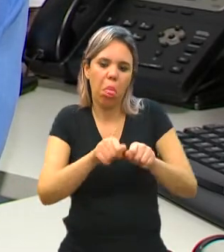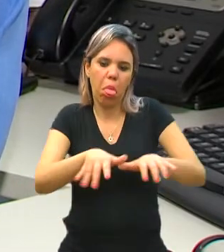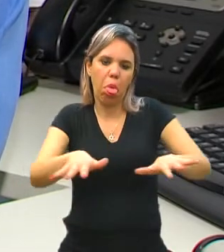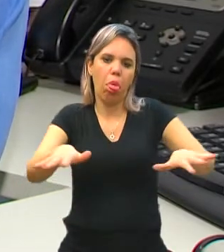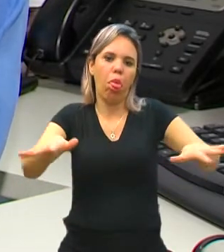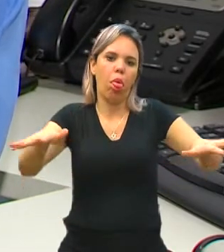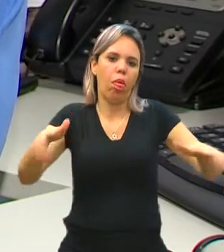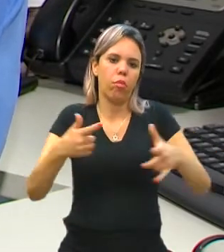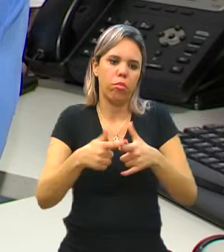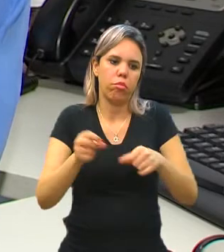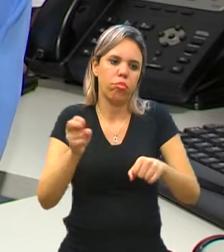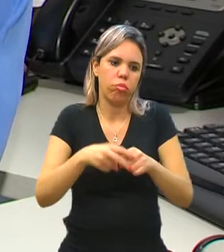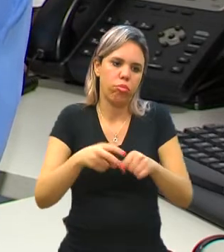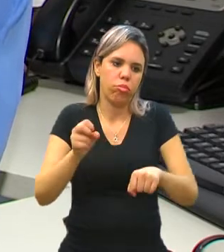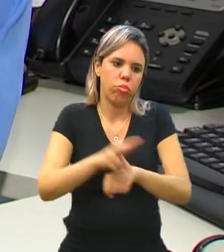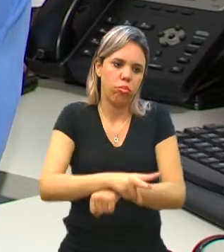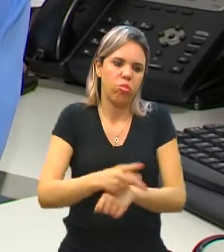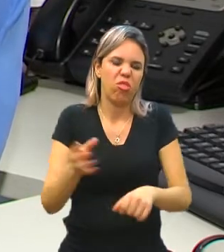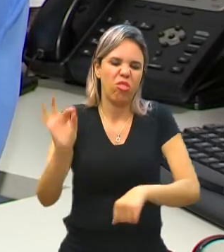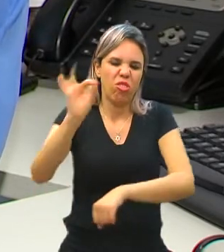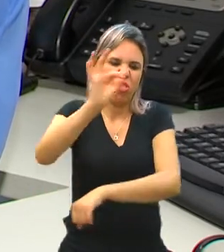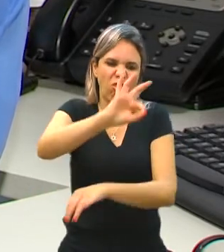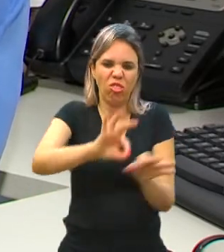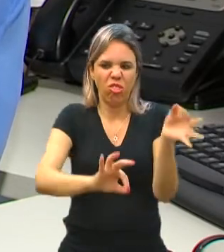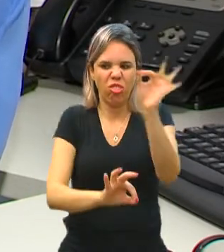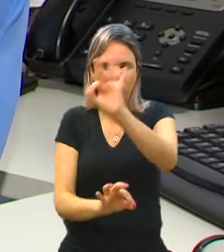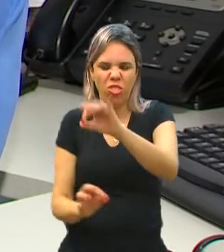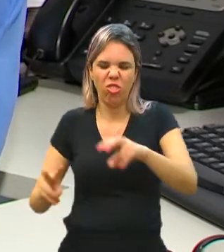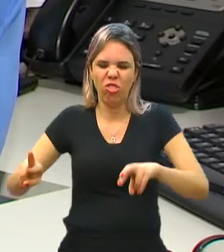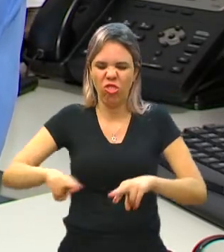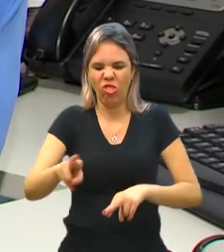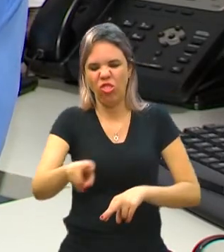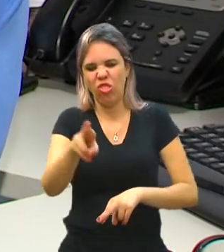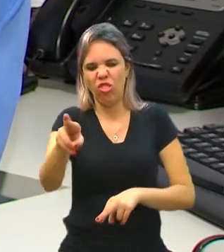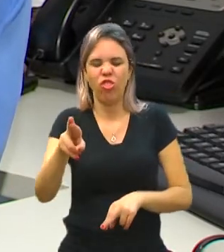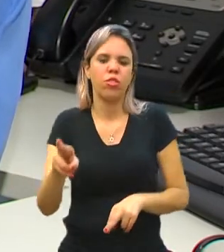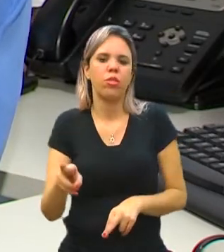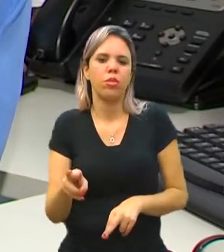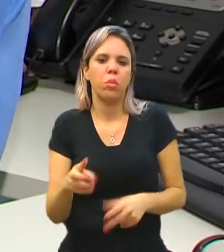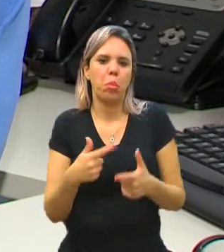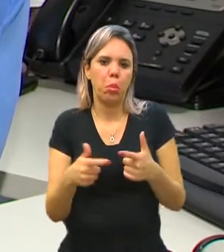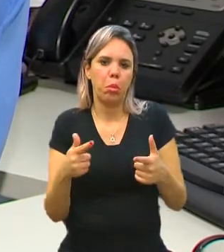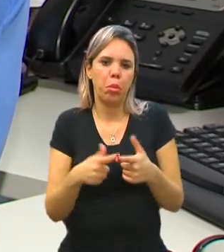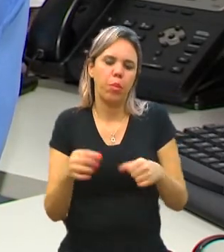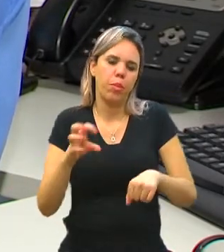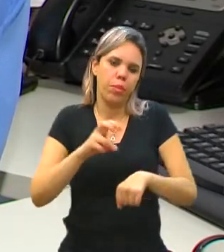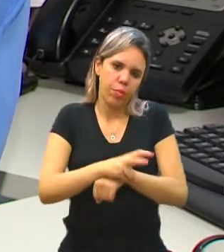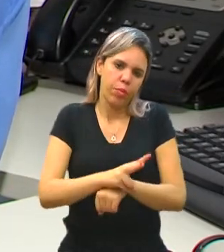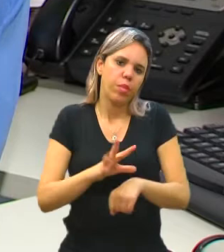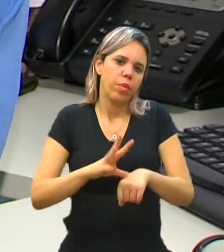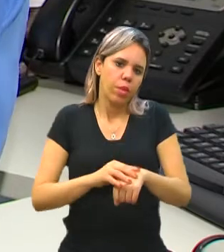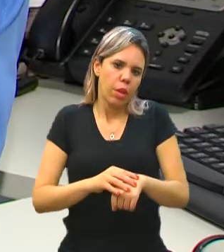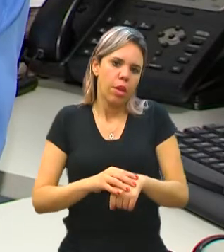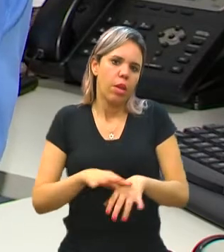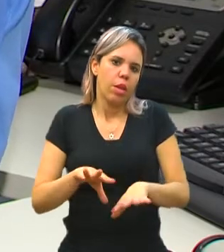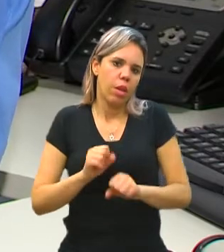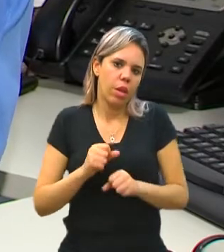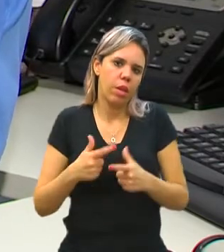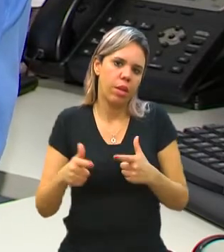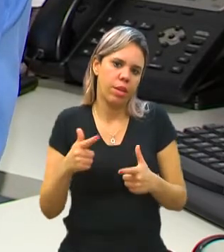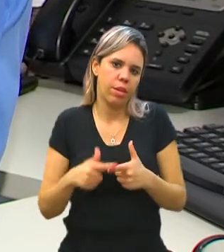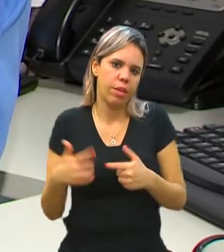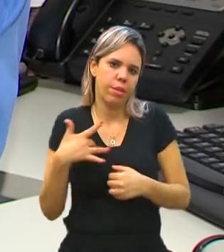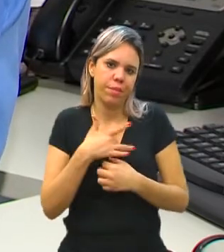haja proliferação de insetos roedores vetor o que podem até